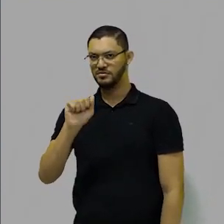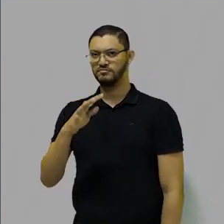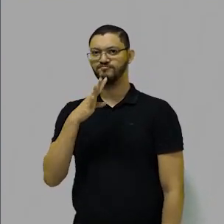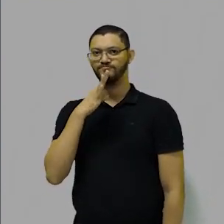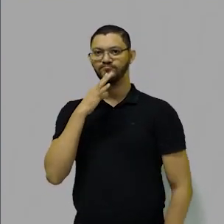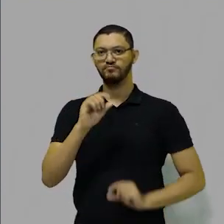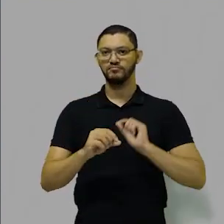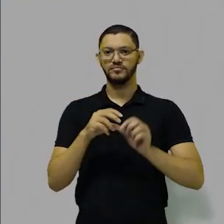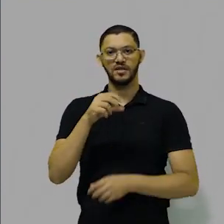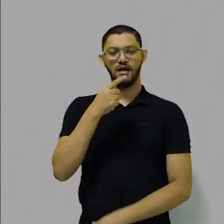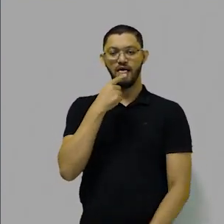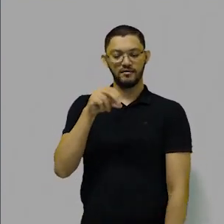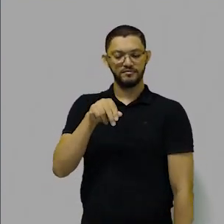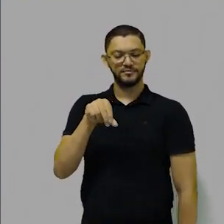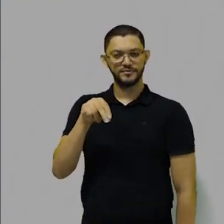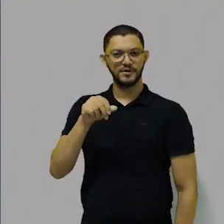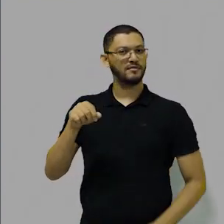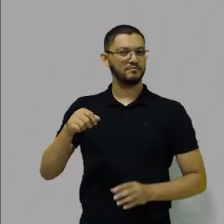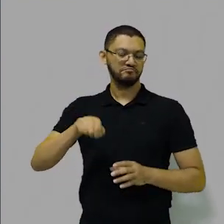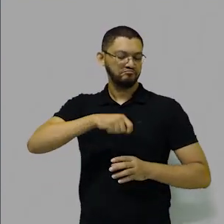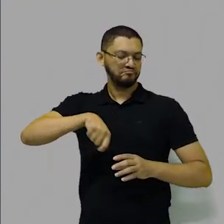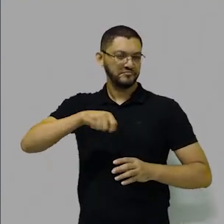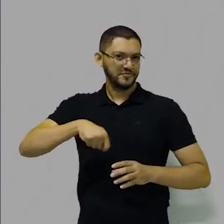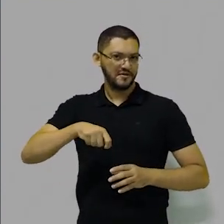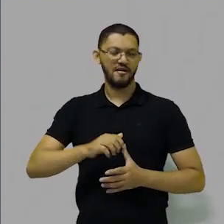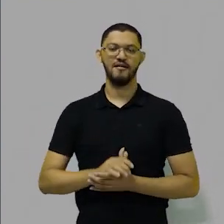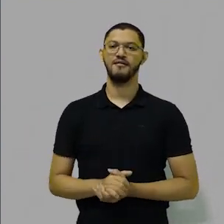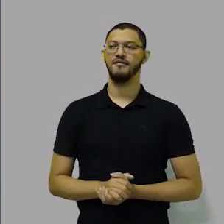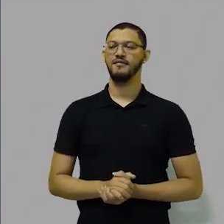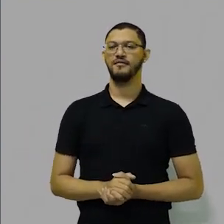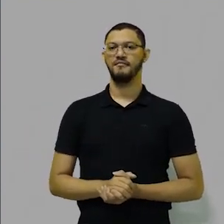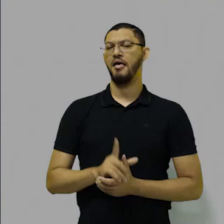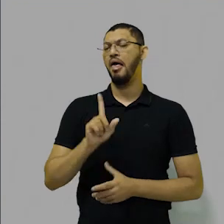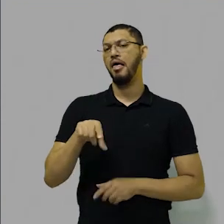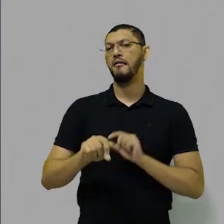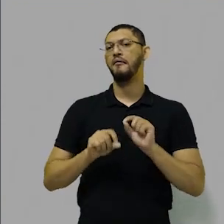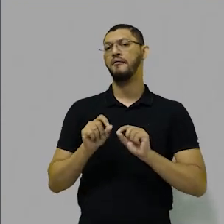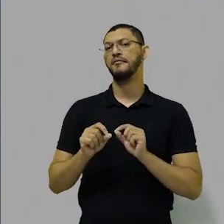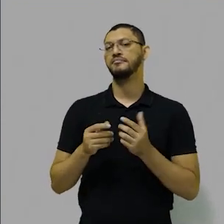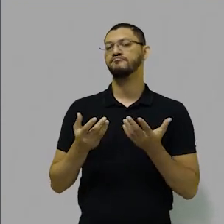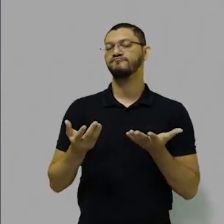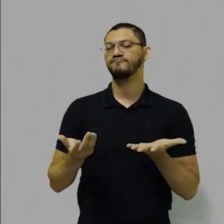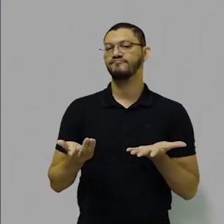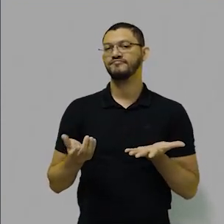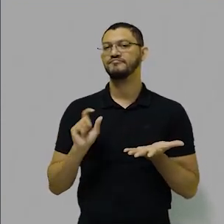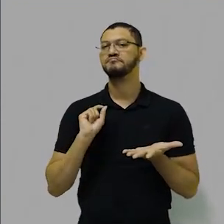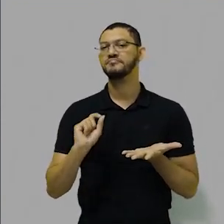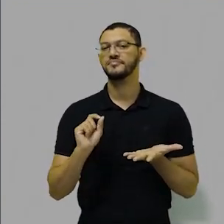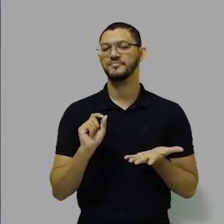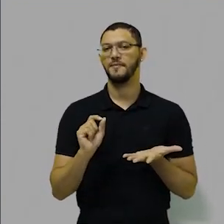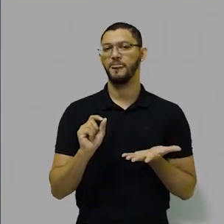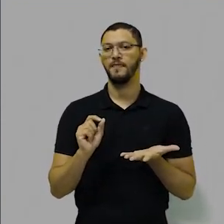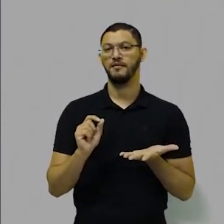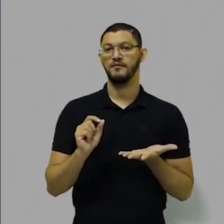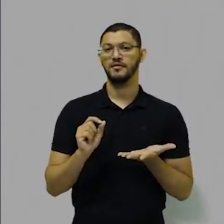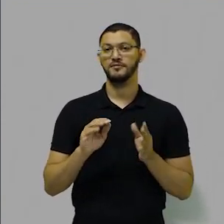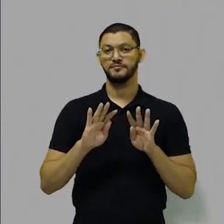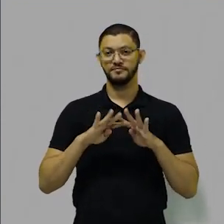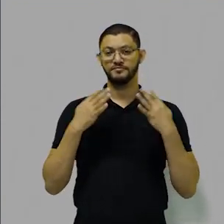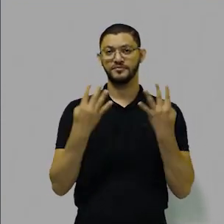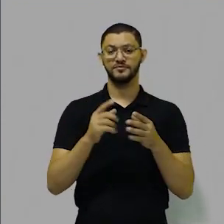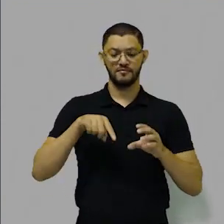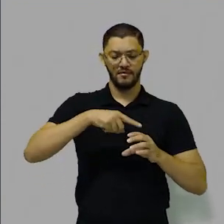como sal de cozinha. Então, o sal de cozinha nada mais é que um elemento,